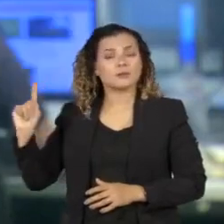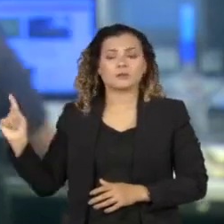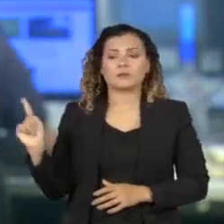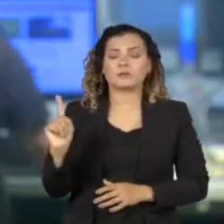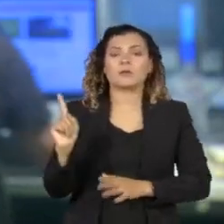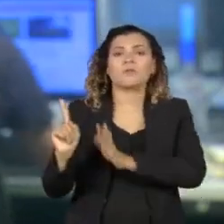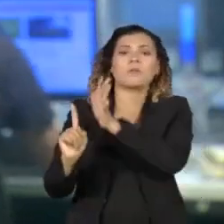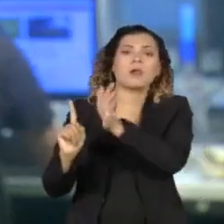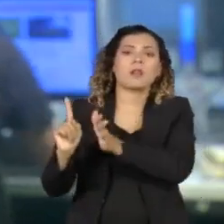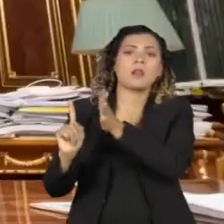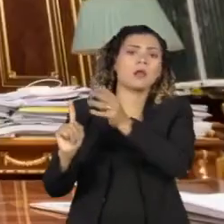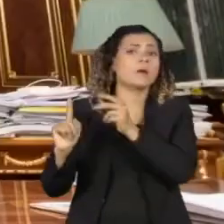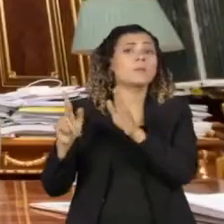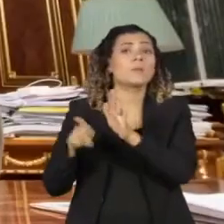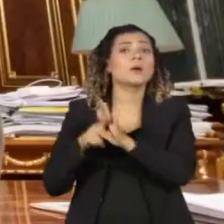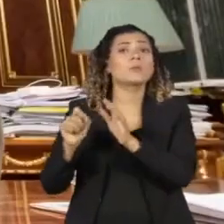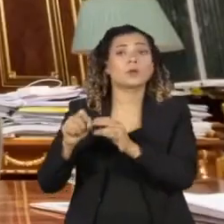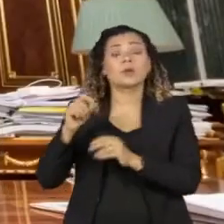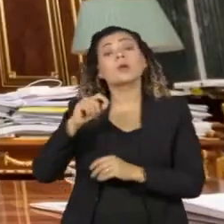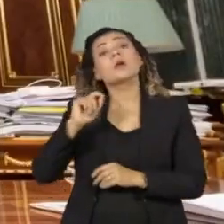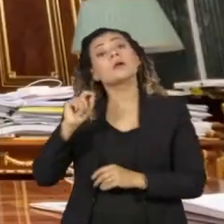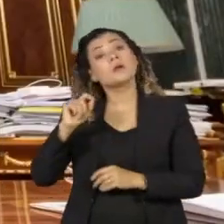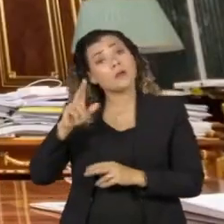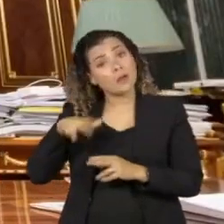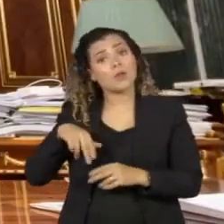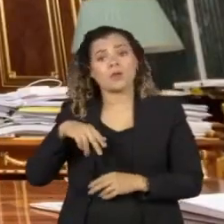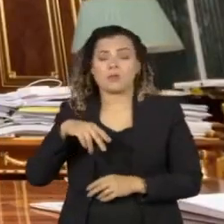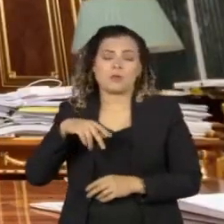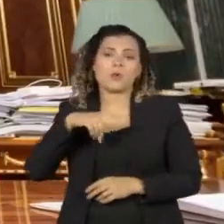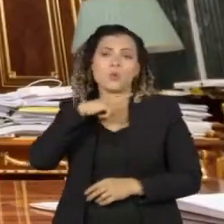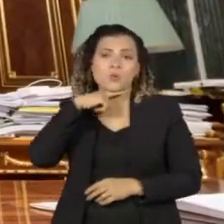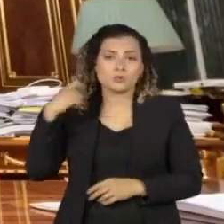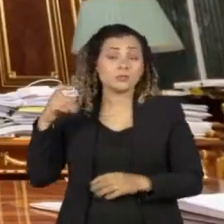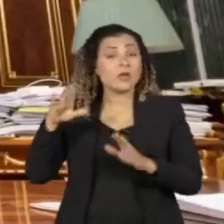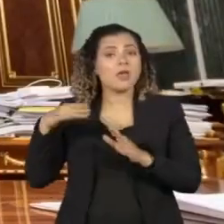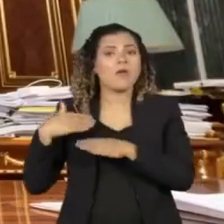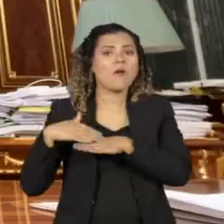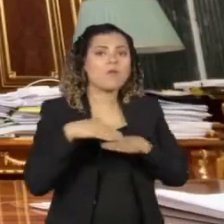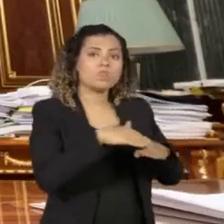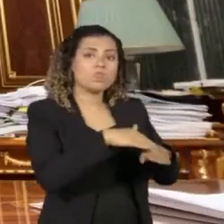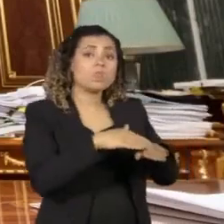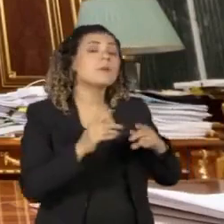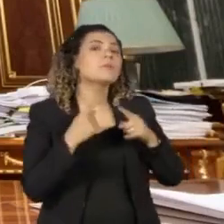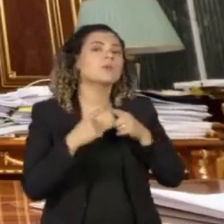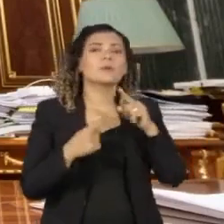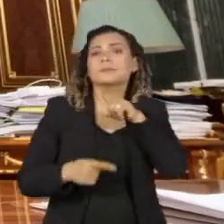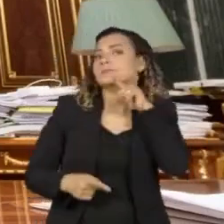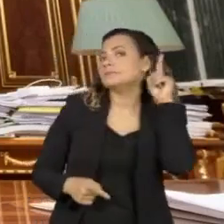russa Taz foi uma resposta ao presidente